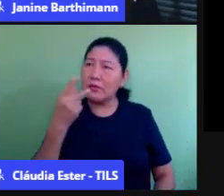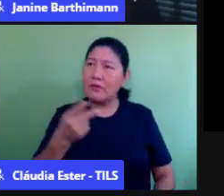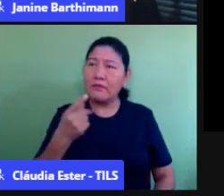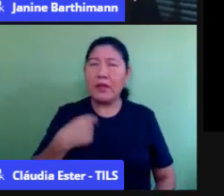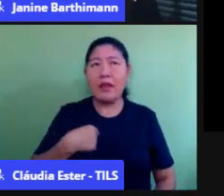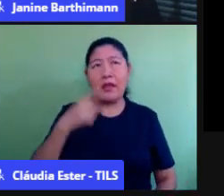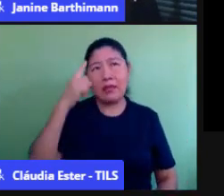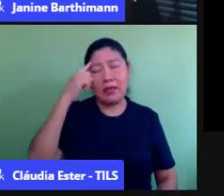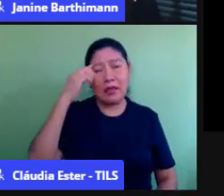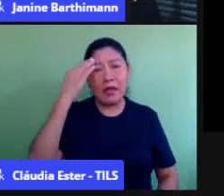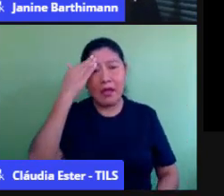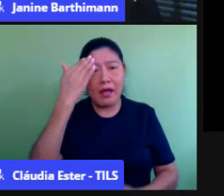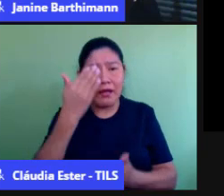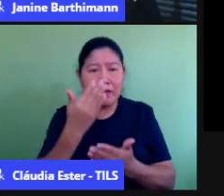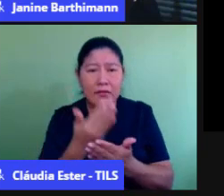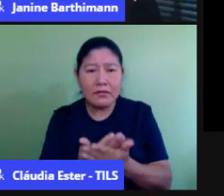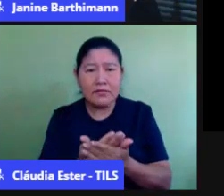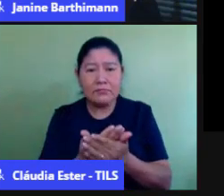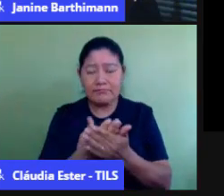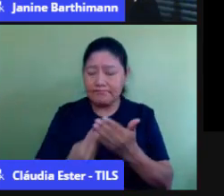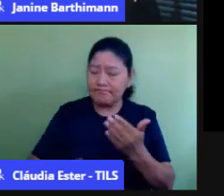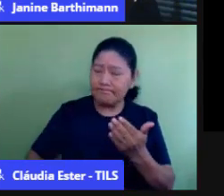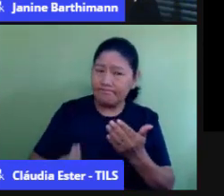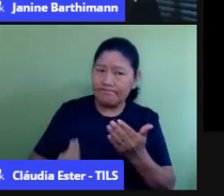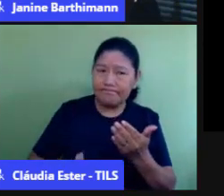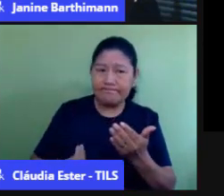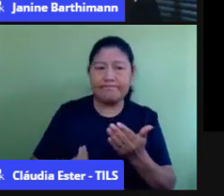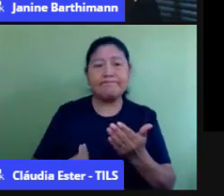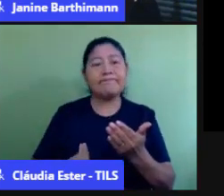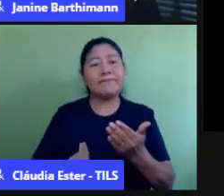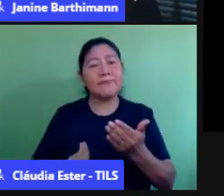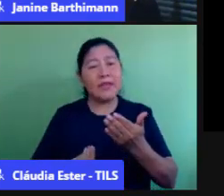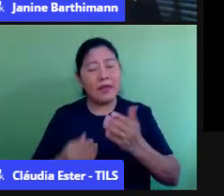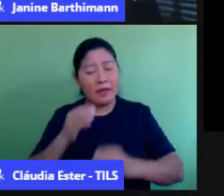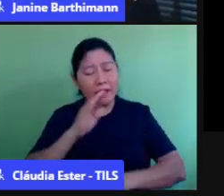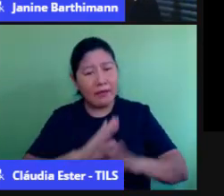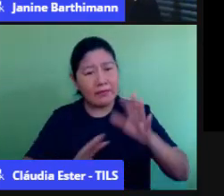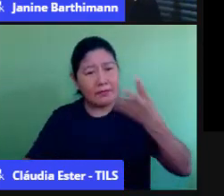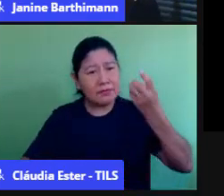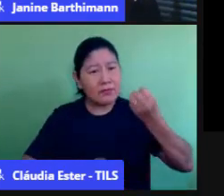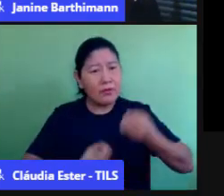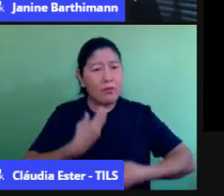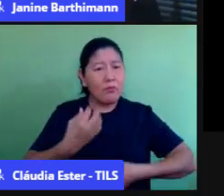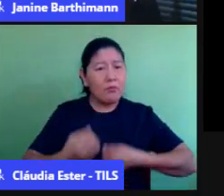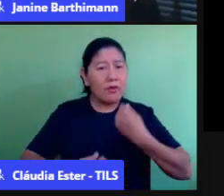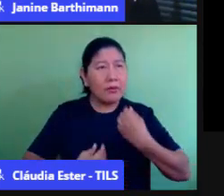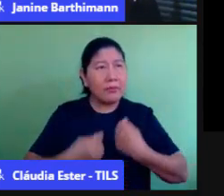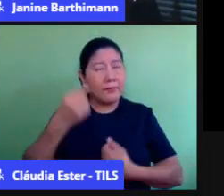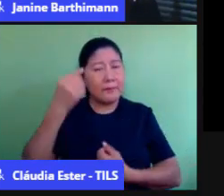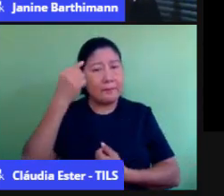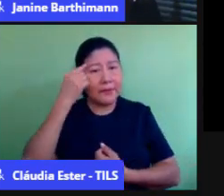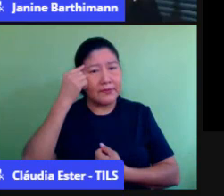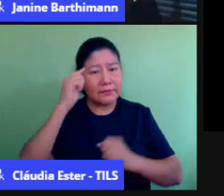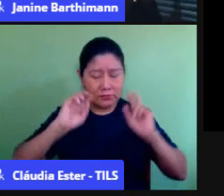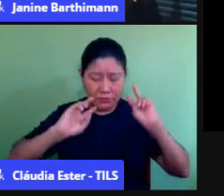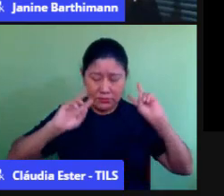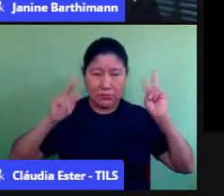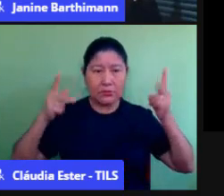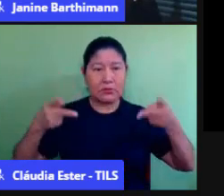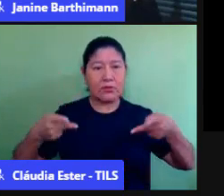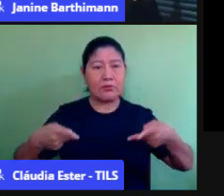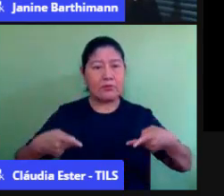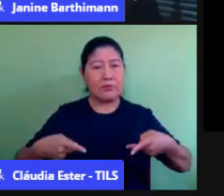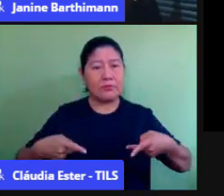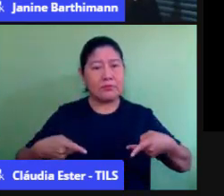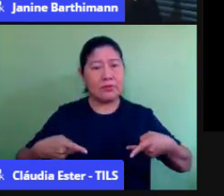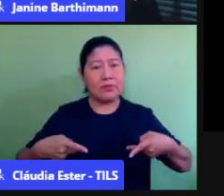existência, né, poética, de que nós precisamos nos humanizar sempre e buscar aprender sempre. Nós